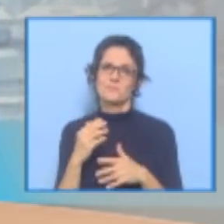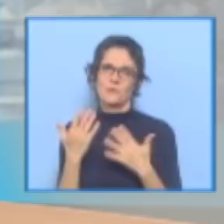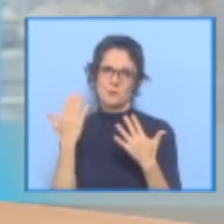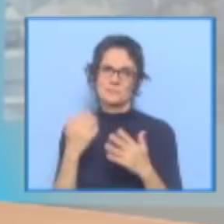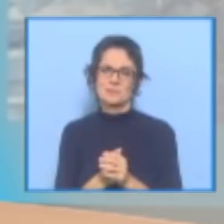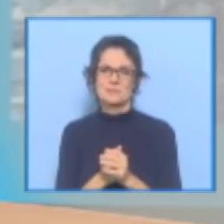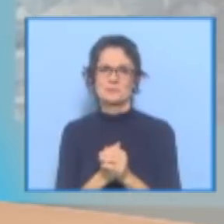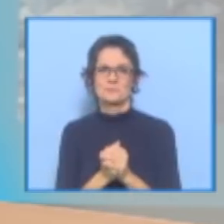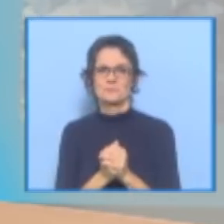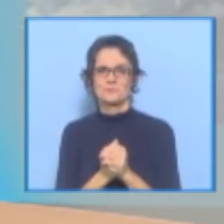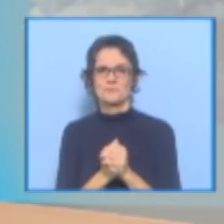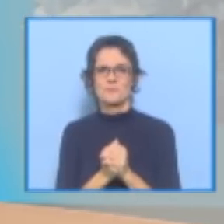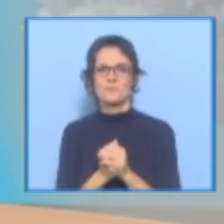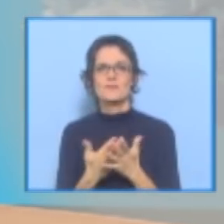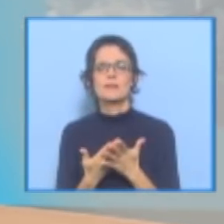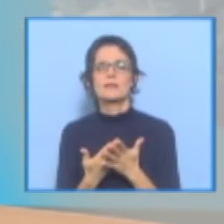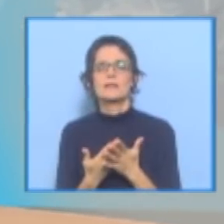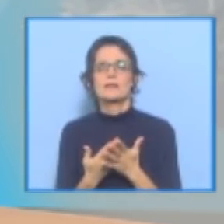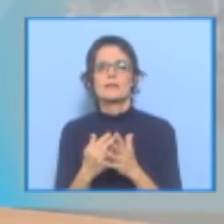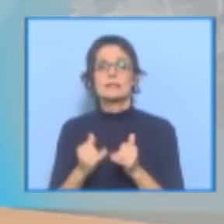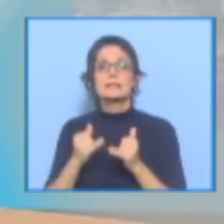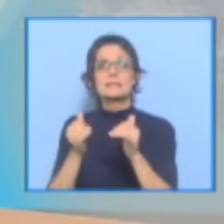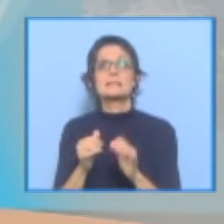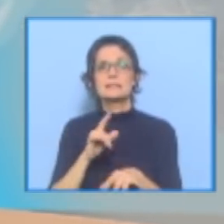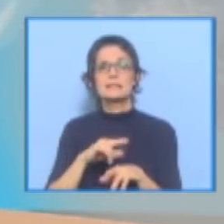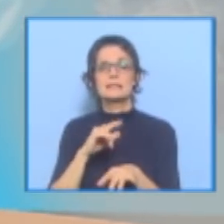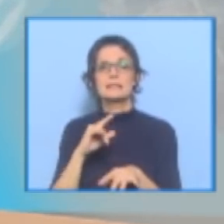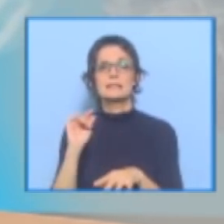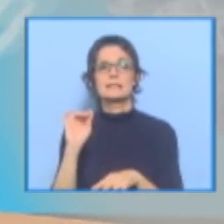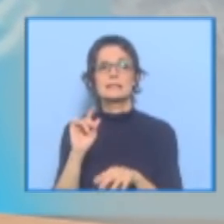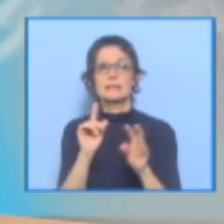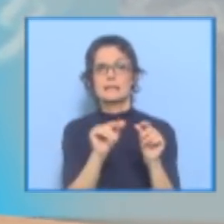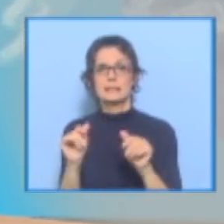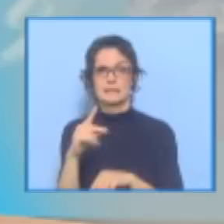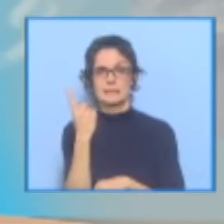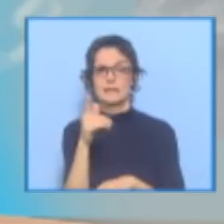obrigado. Mais logo, siga-nos na Antena 1, no programa que chega até si